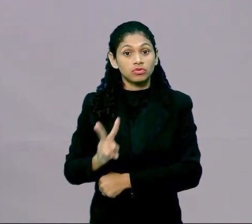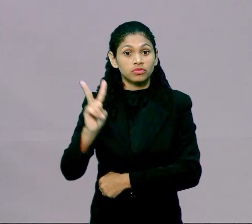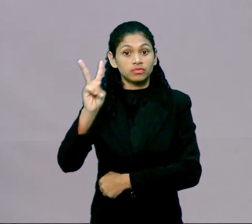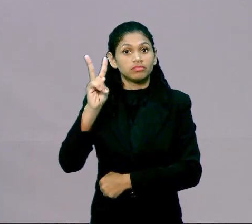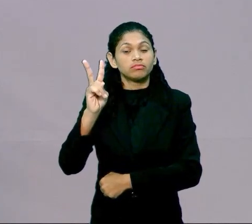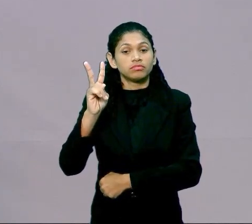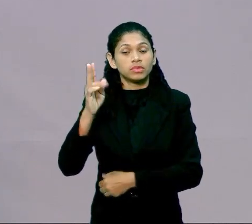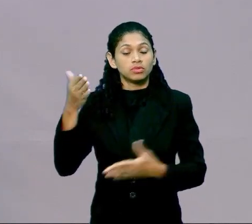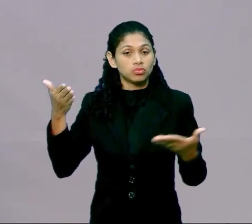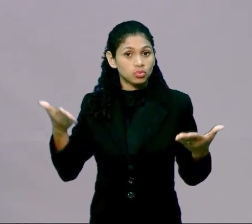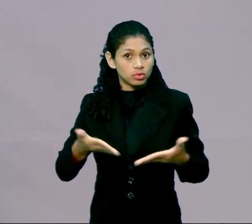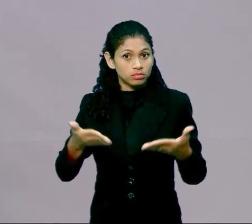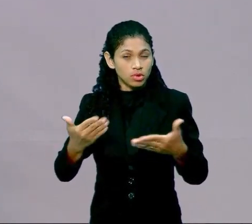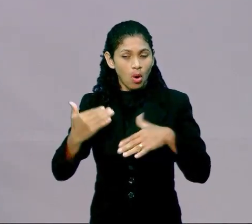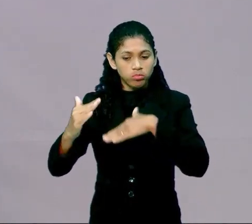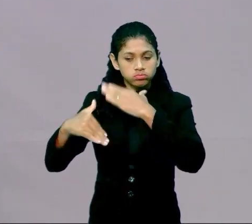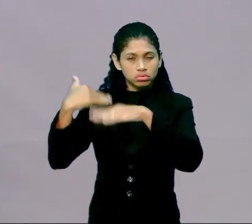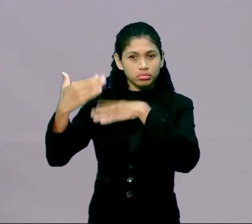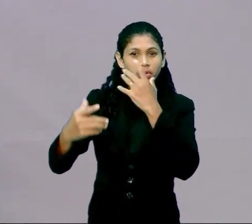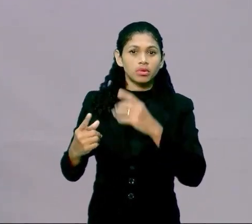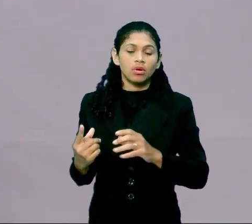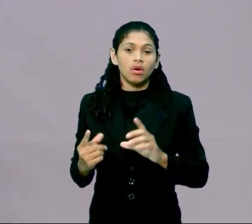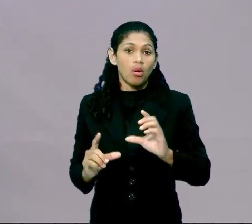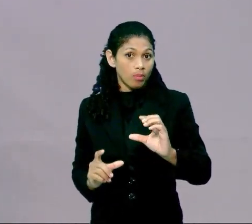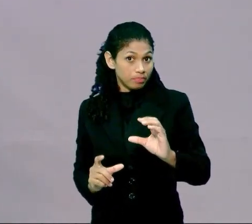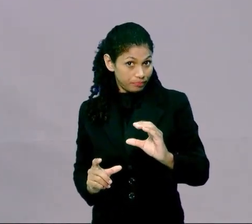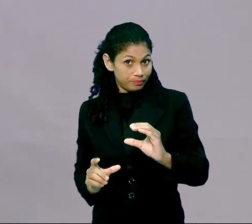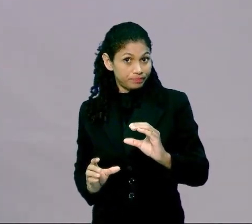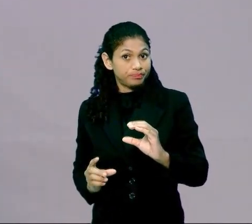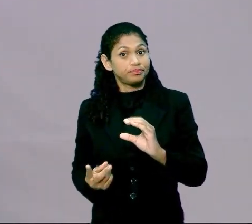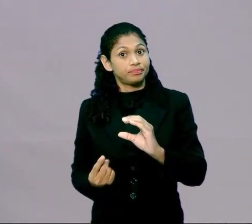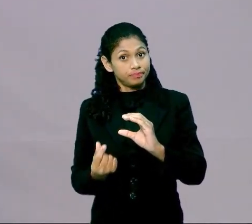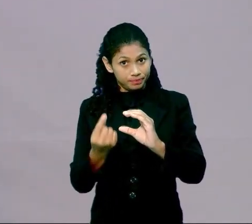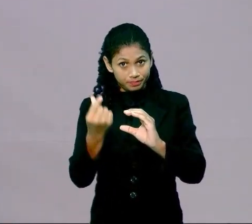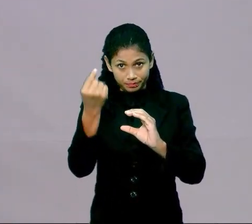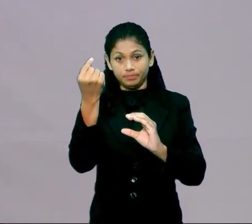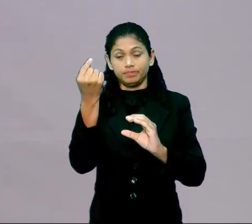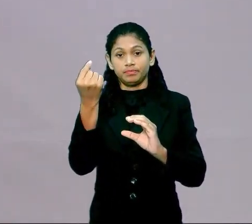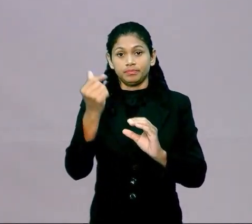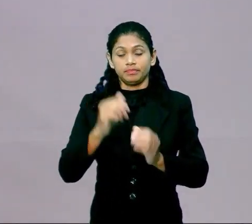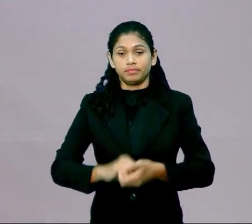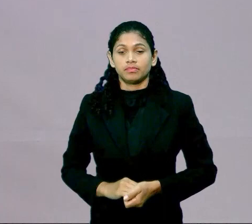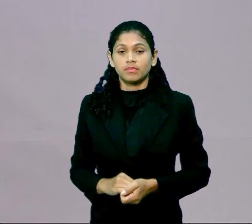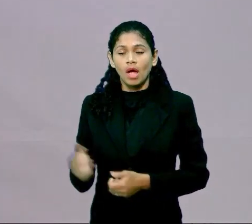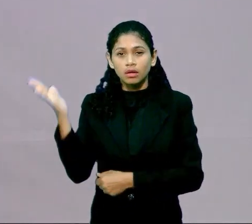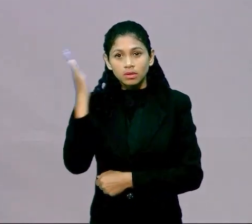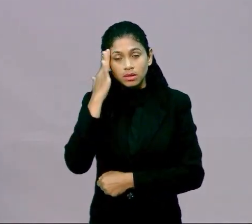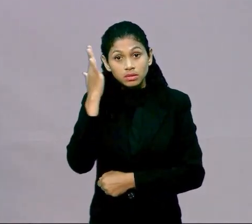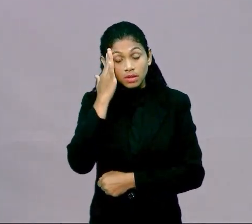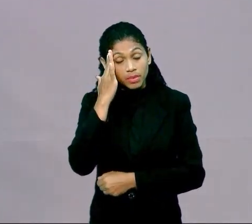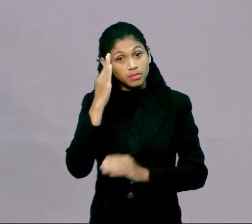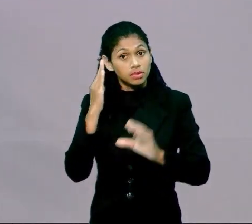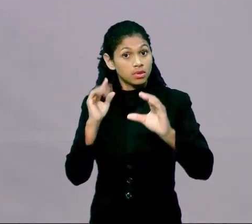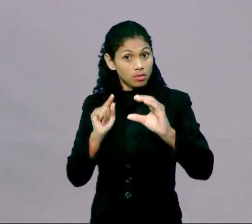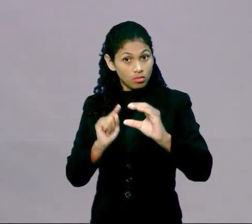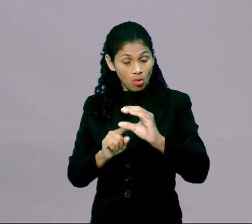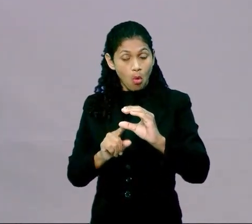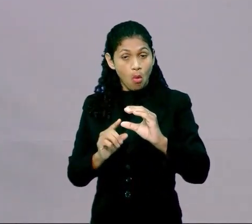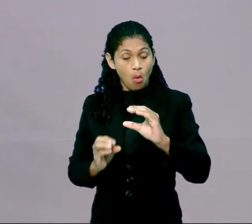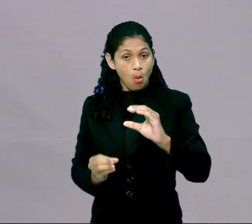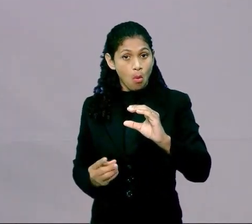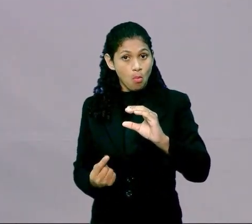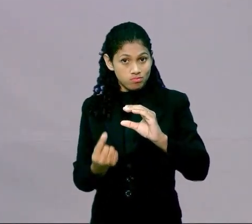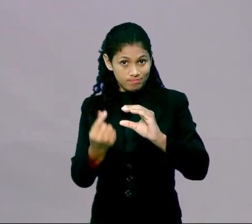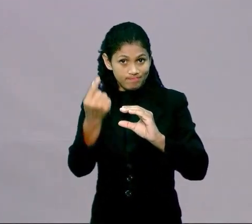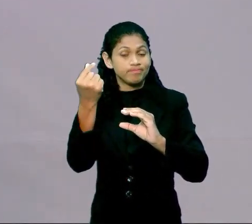atual modo de produção capitalista. E nós sabemos que muitas das vezes o capitalismo, aliás,